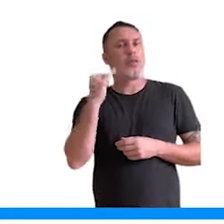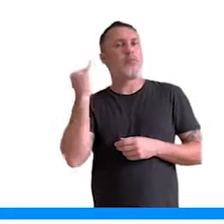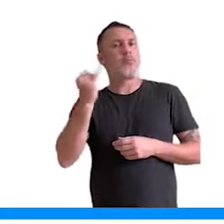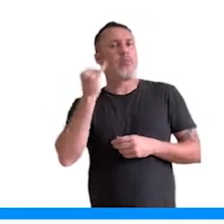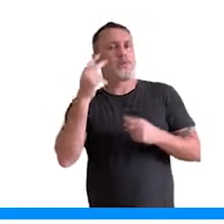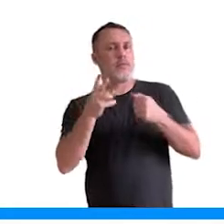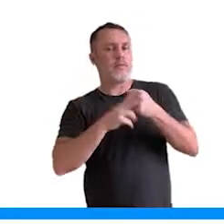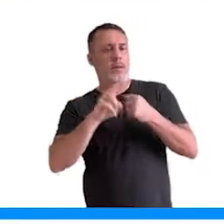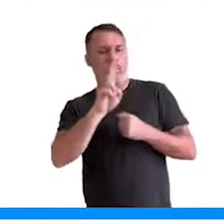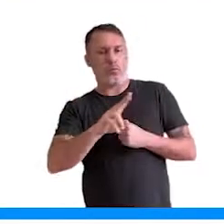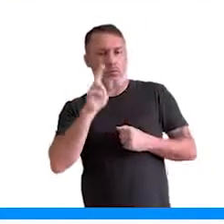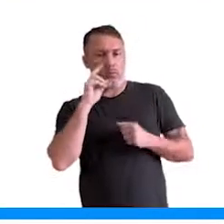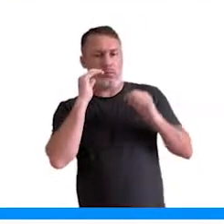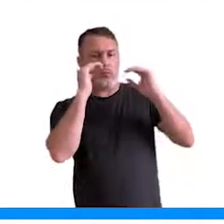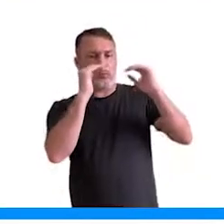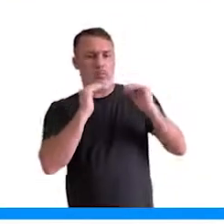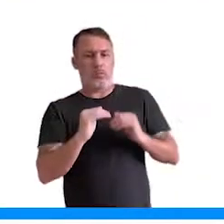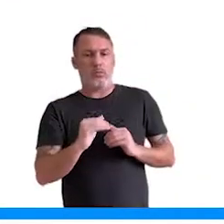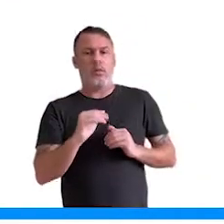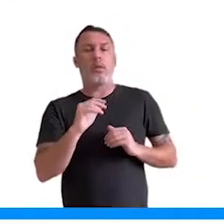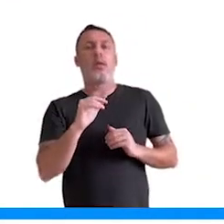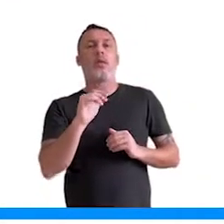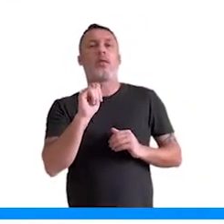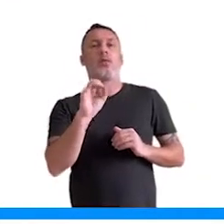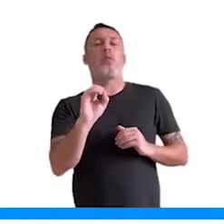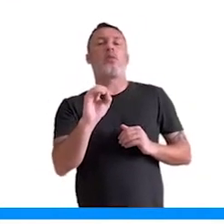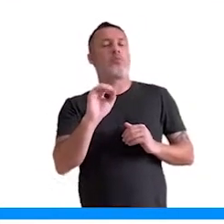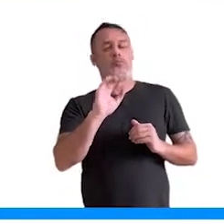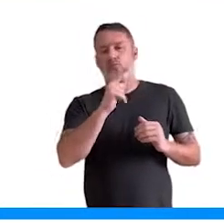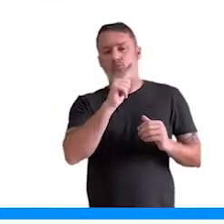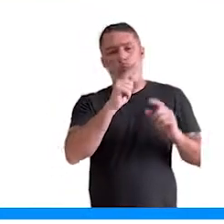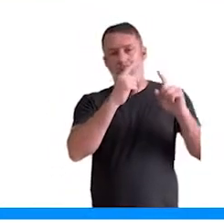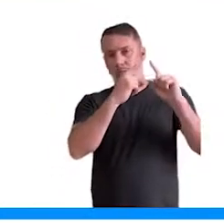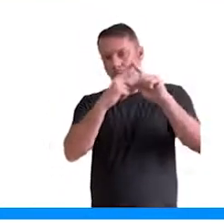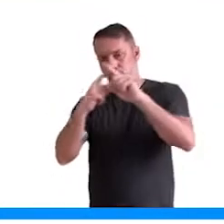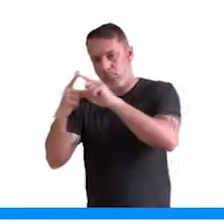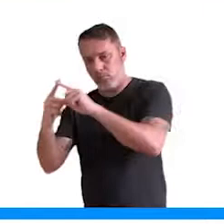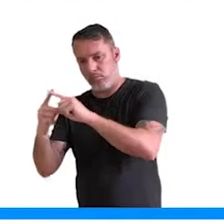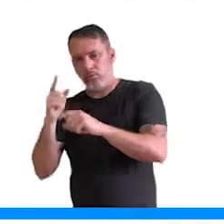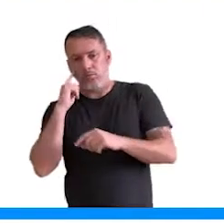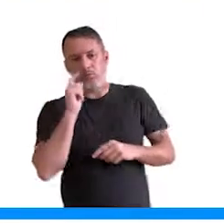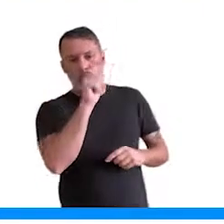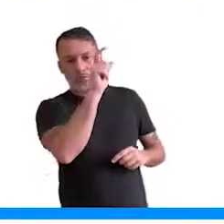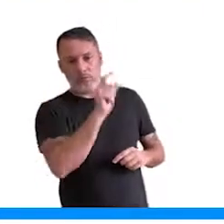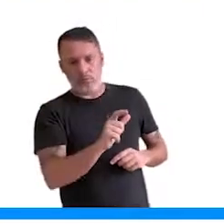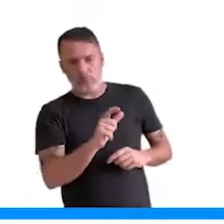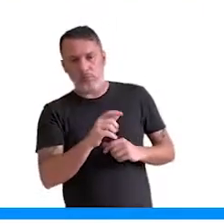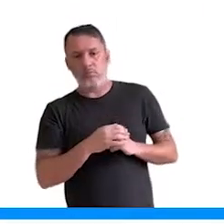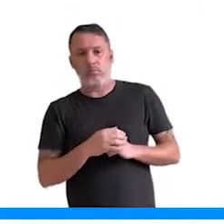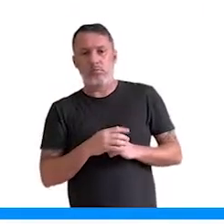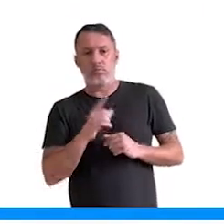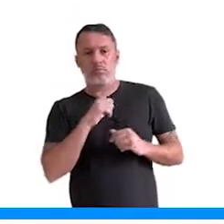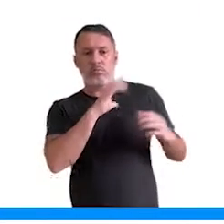importante. Haz, tu, haga, usted, hagamos nosotros, haced vosotros,